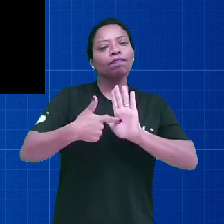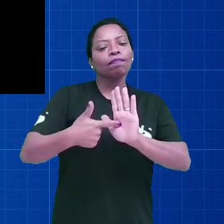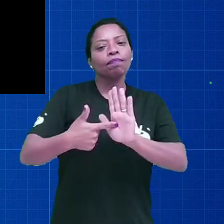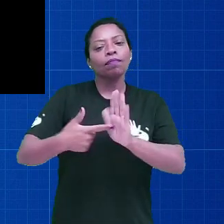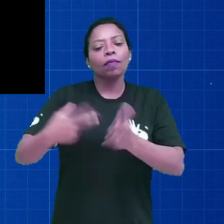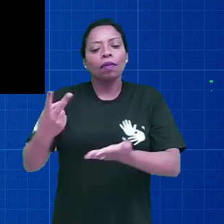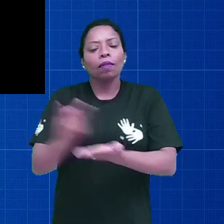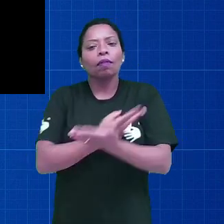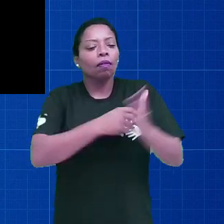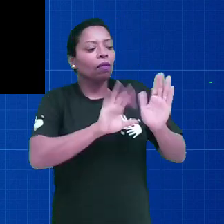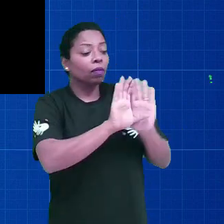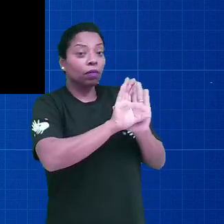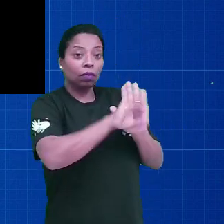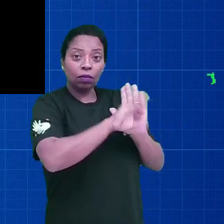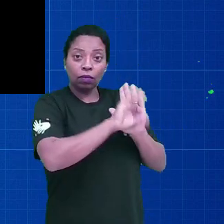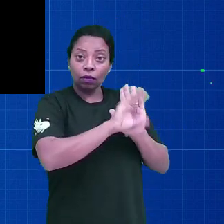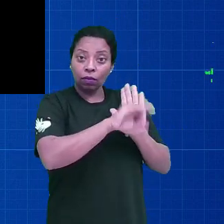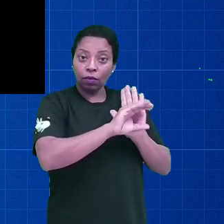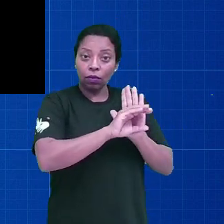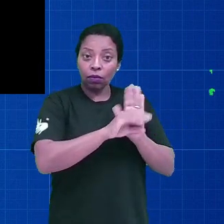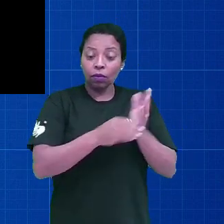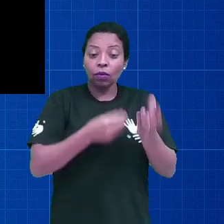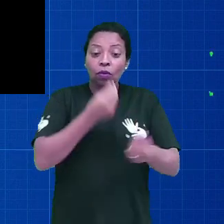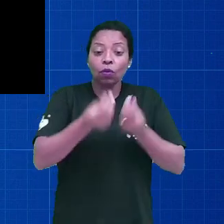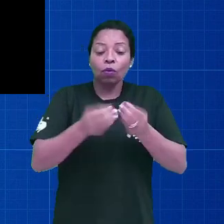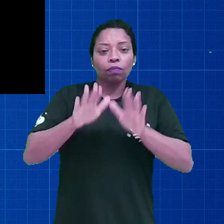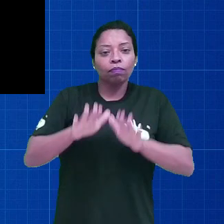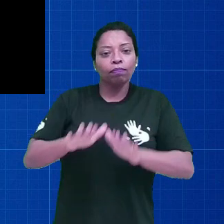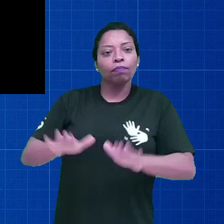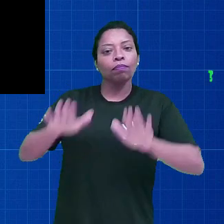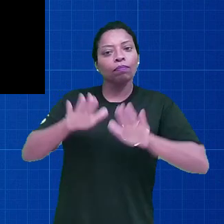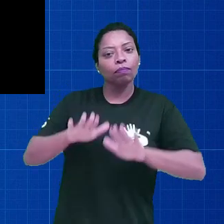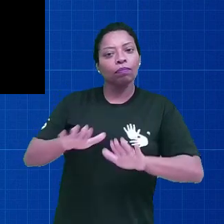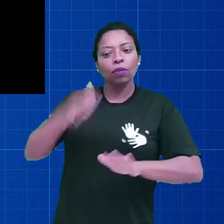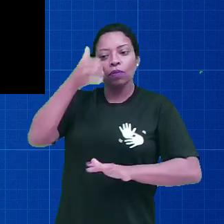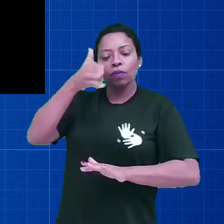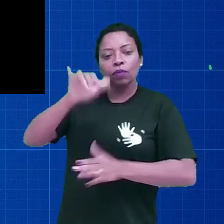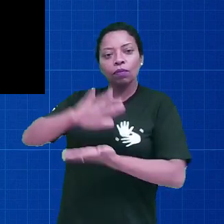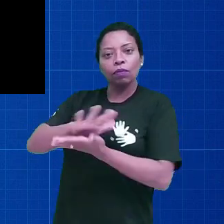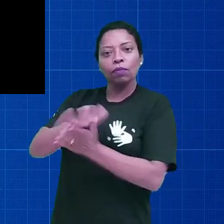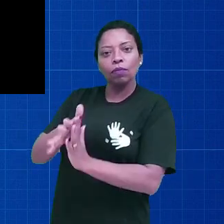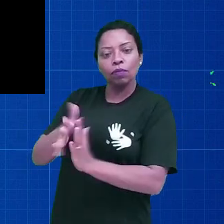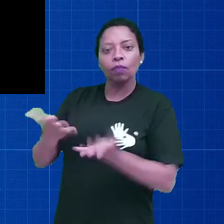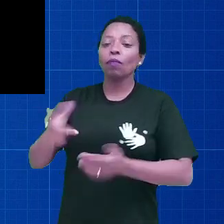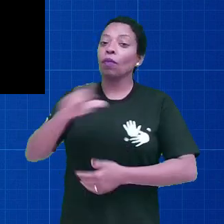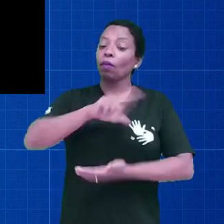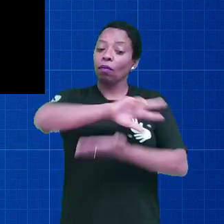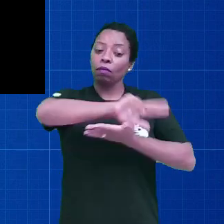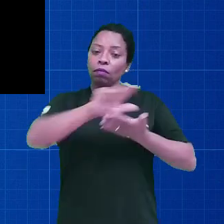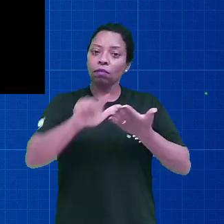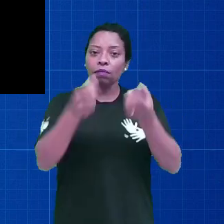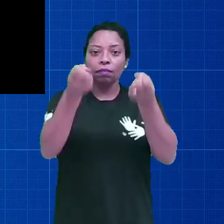ou conceitos e formas de mitigação. Então, mais uma consideração ou algumas